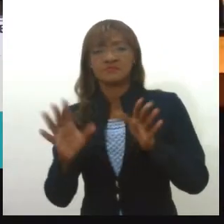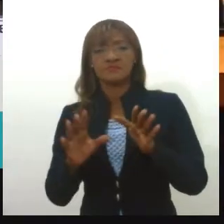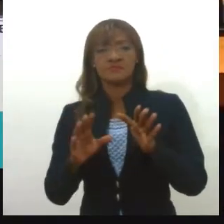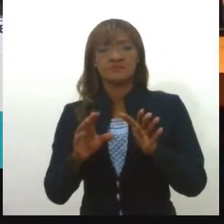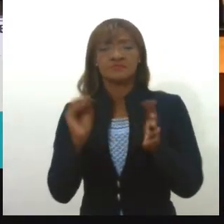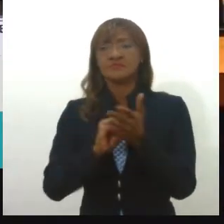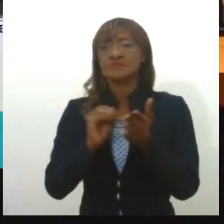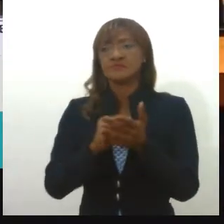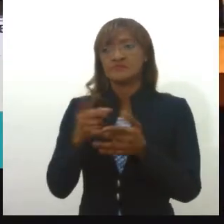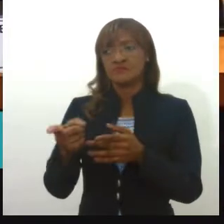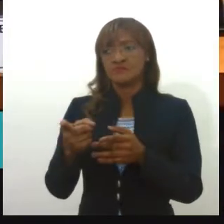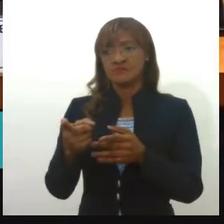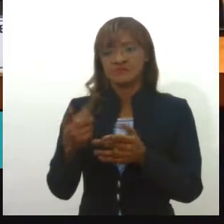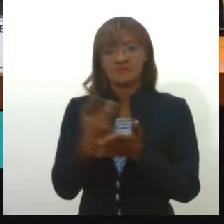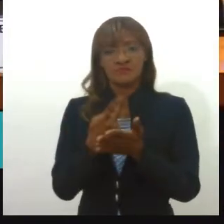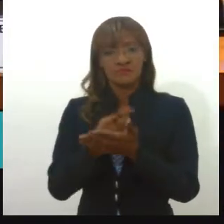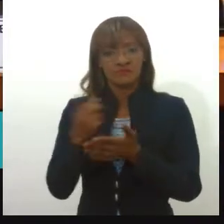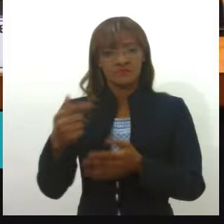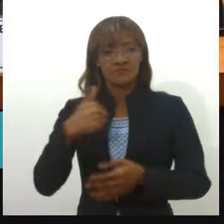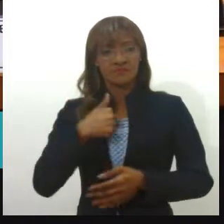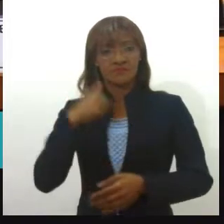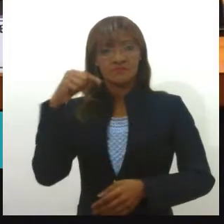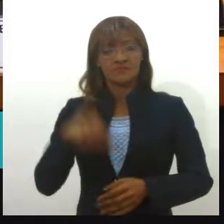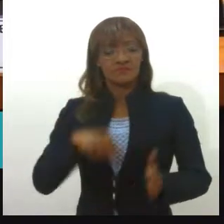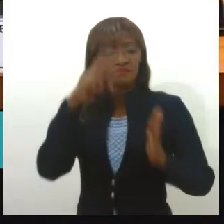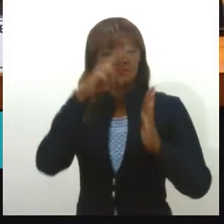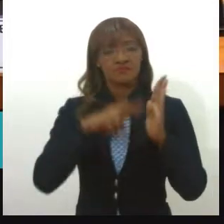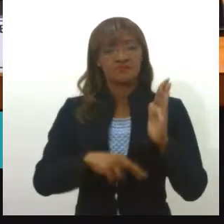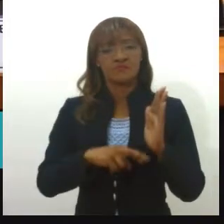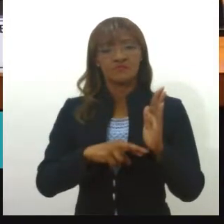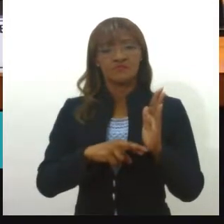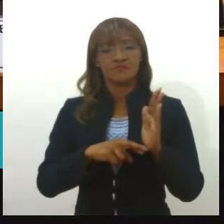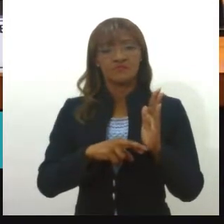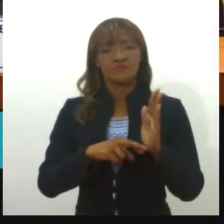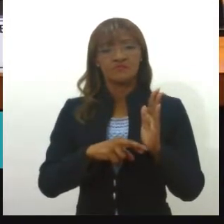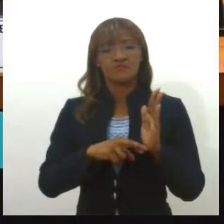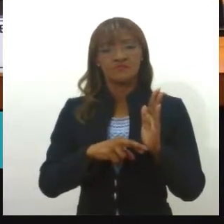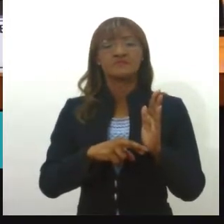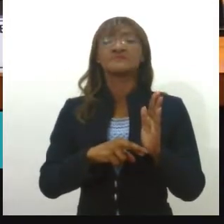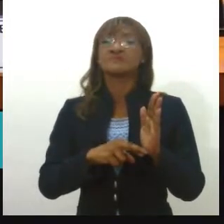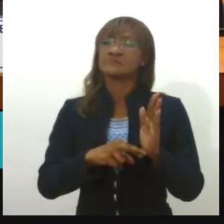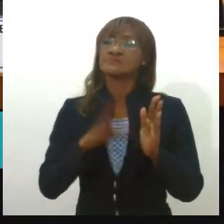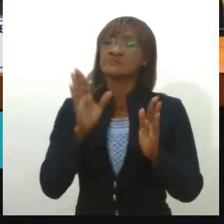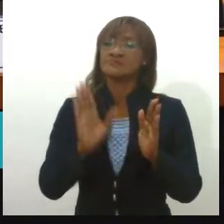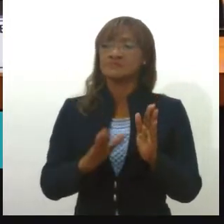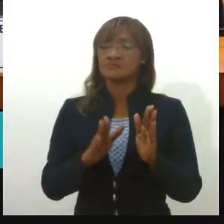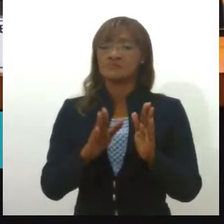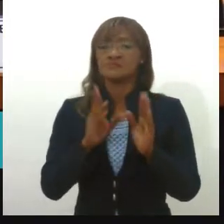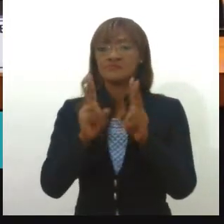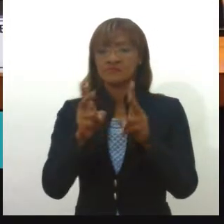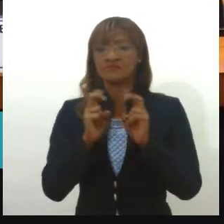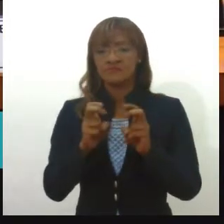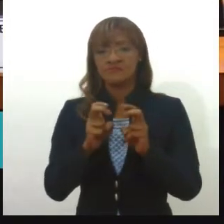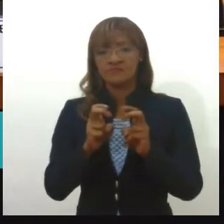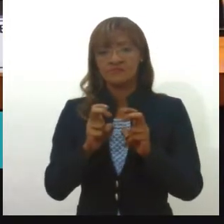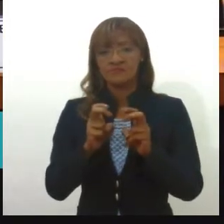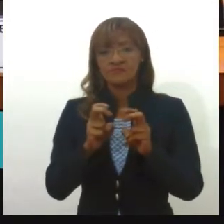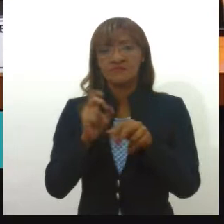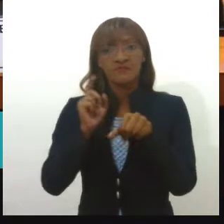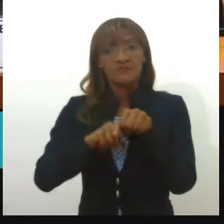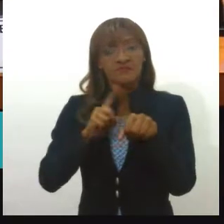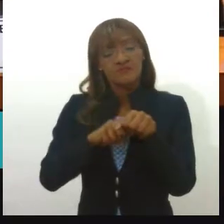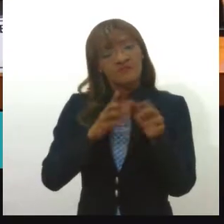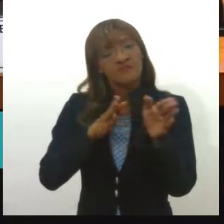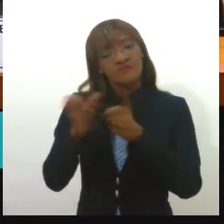relapsos. Eu estou aqui na condição de relatora reconhecendo um período de exceção, um período